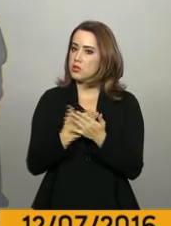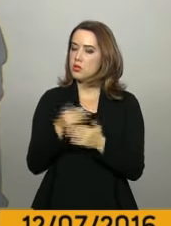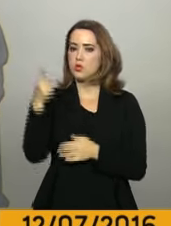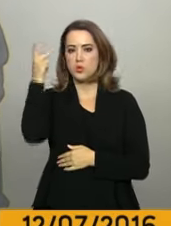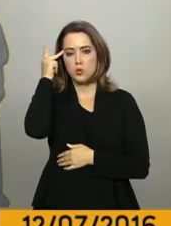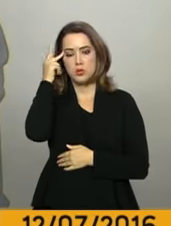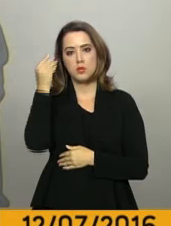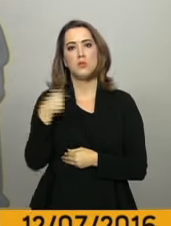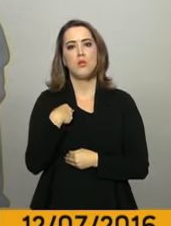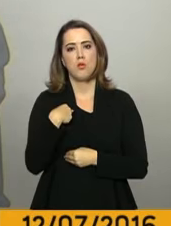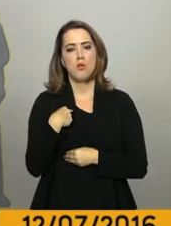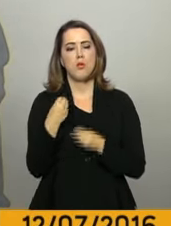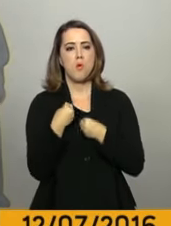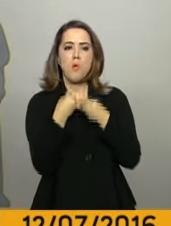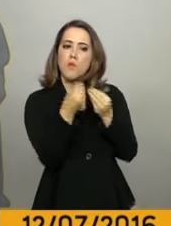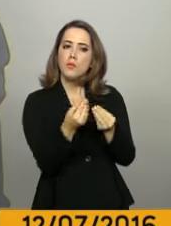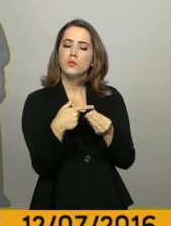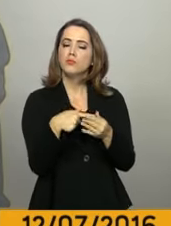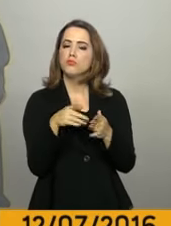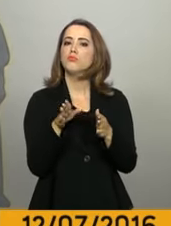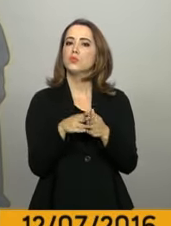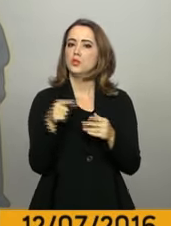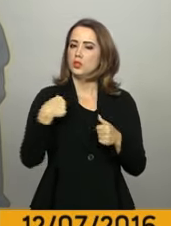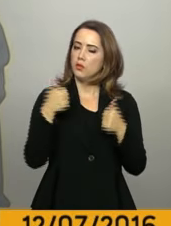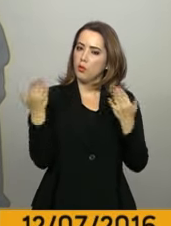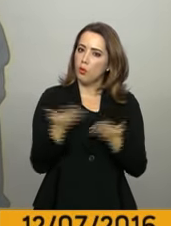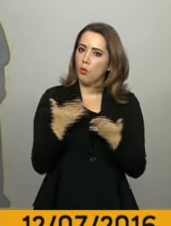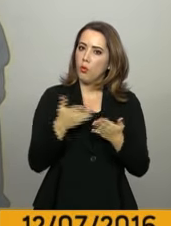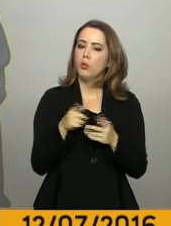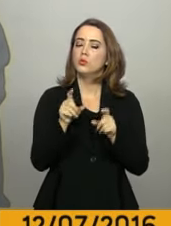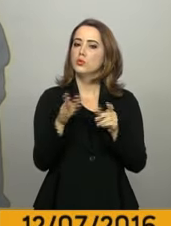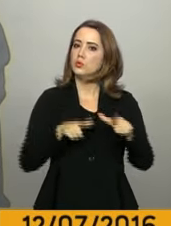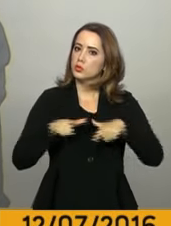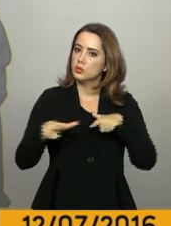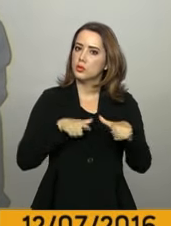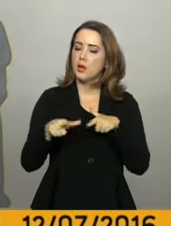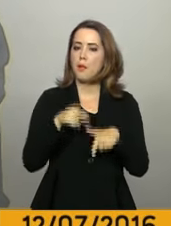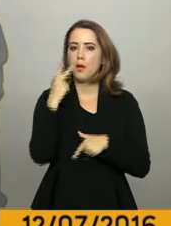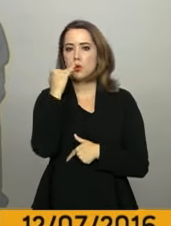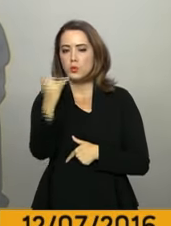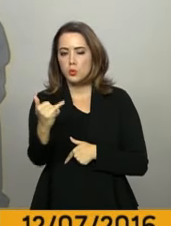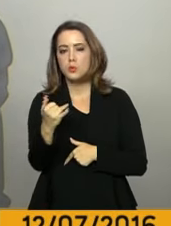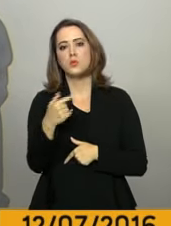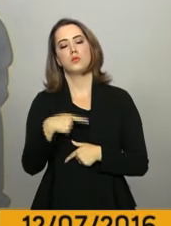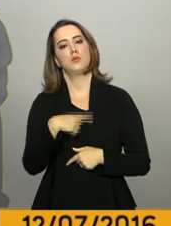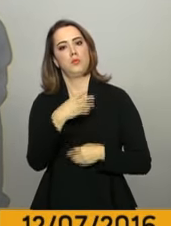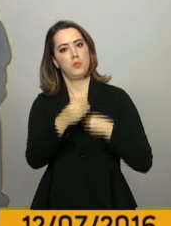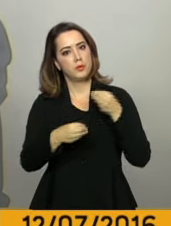brasileira exatamente a posição que hoje ocupo Portanto com isto eu quero